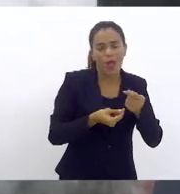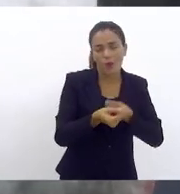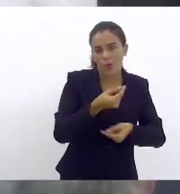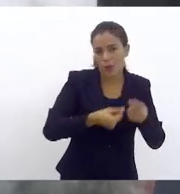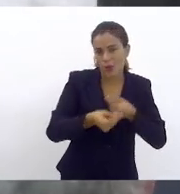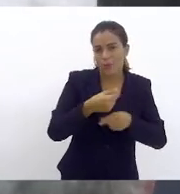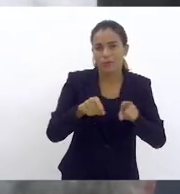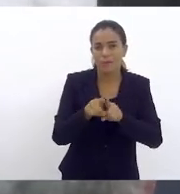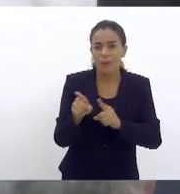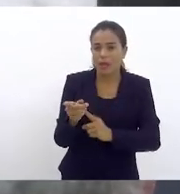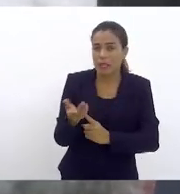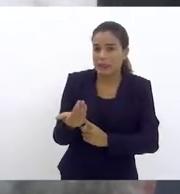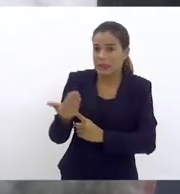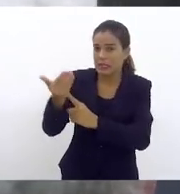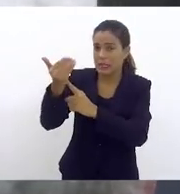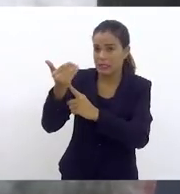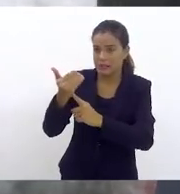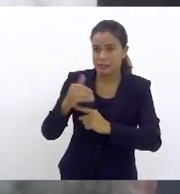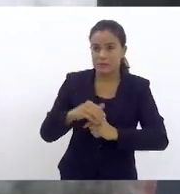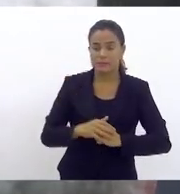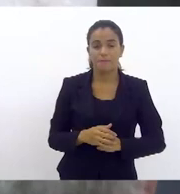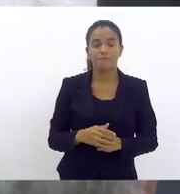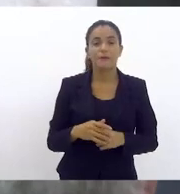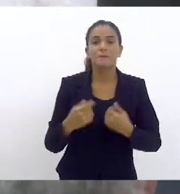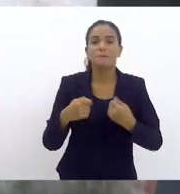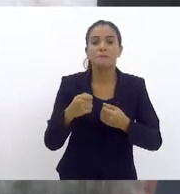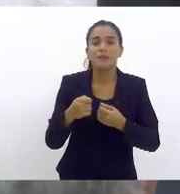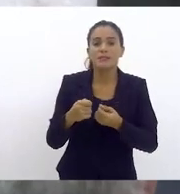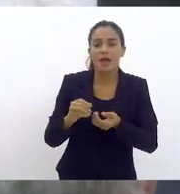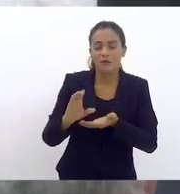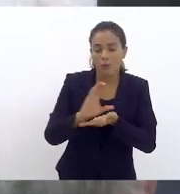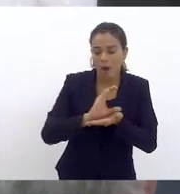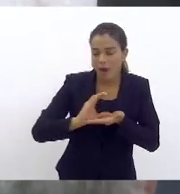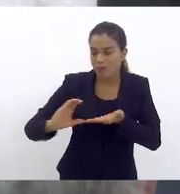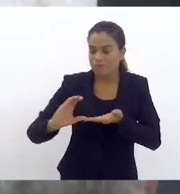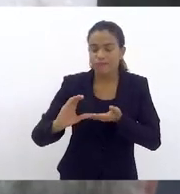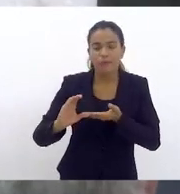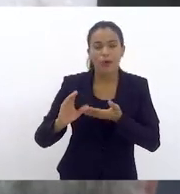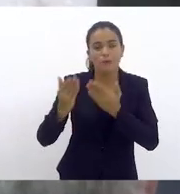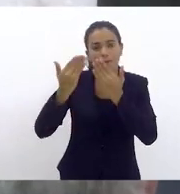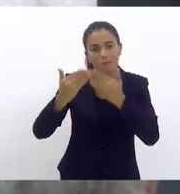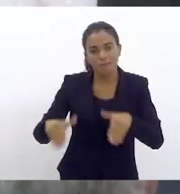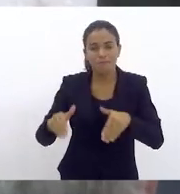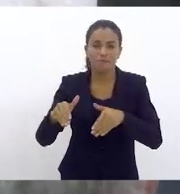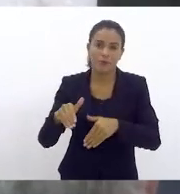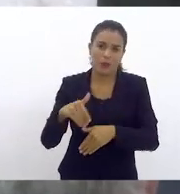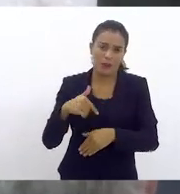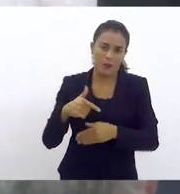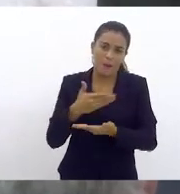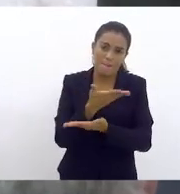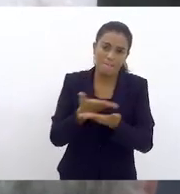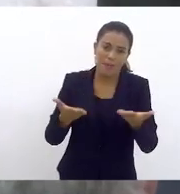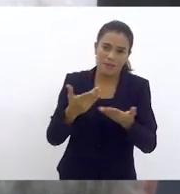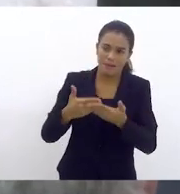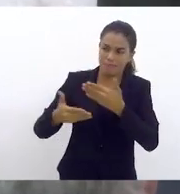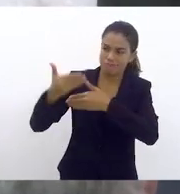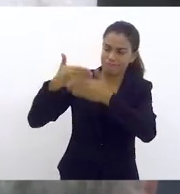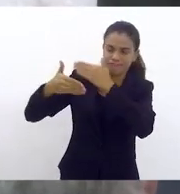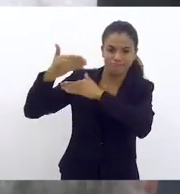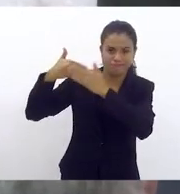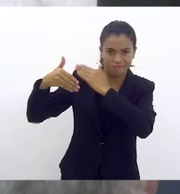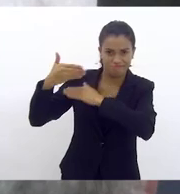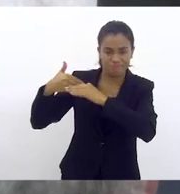né na questão das novas pdps tinha que ter uma cota para o estado do Rio para compensar essa perda que a gente teve no passado